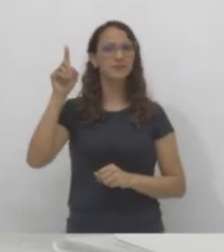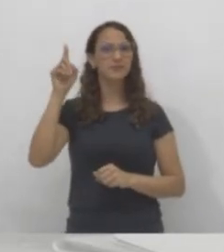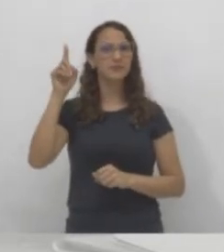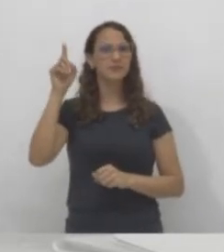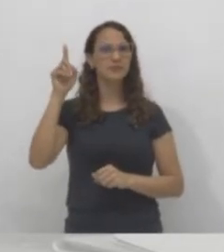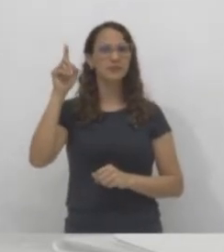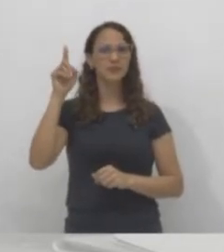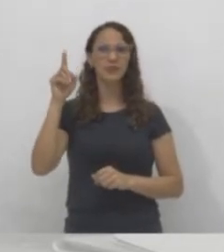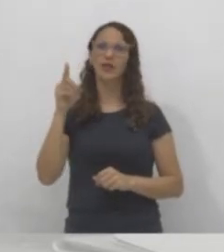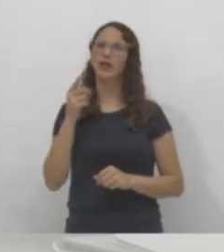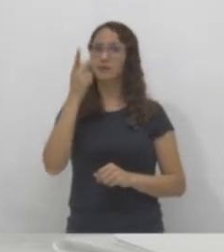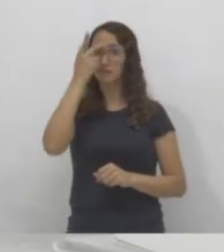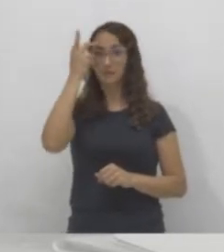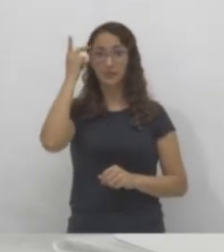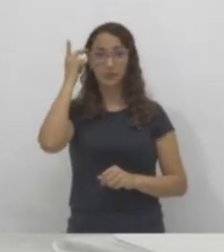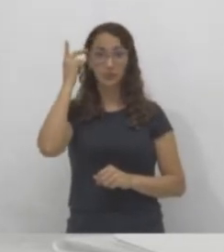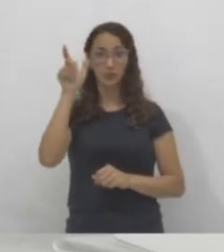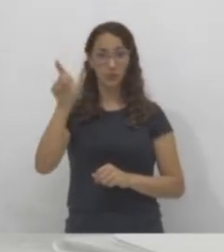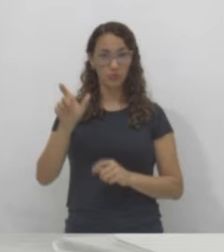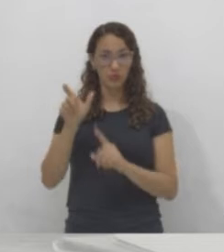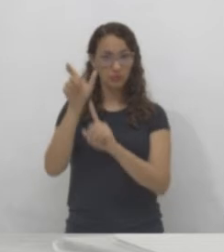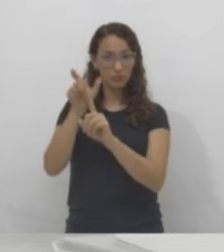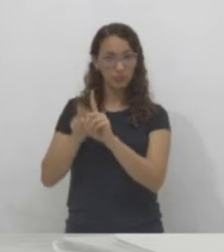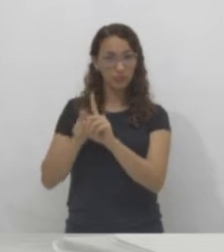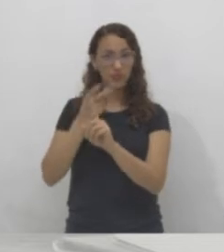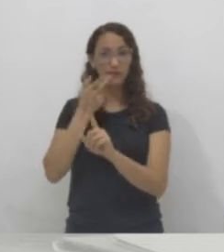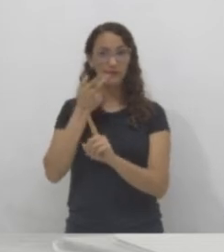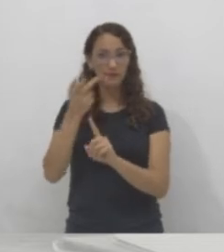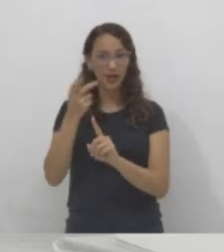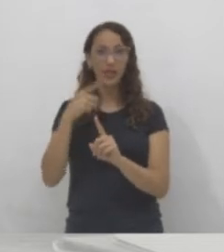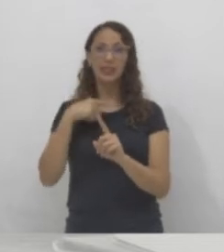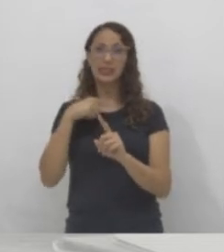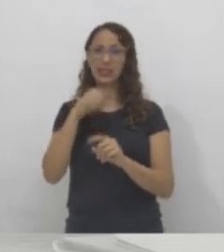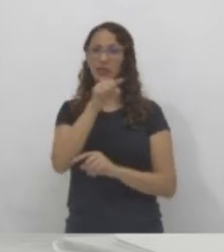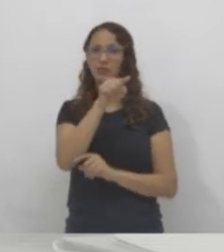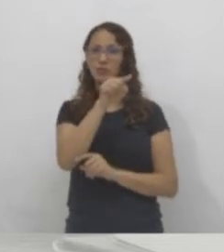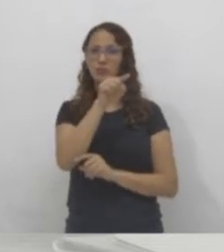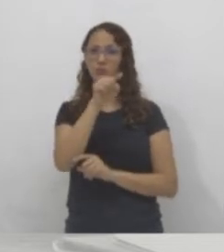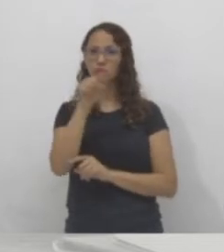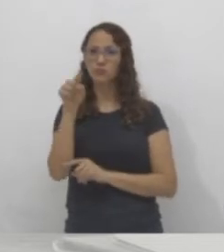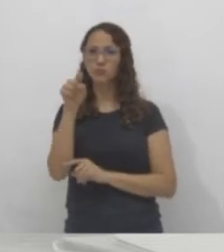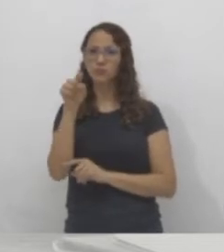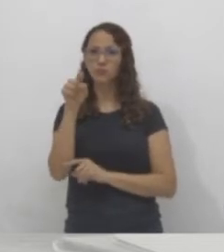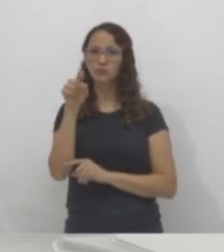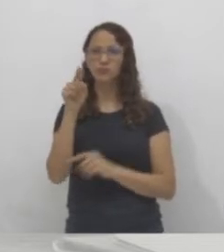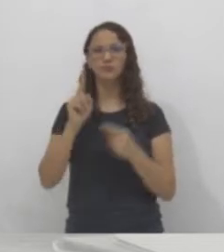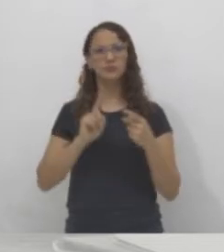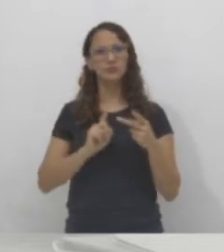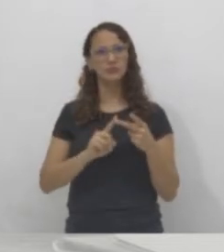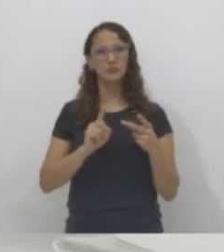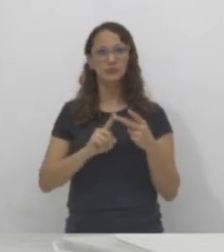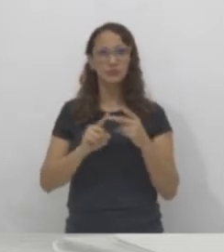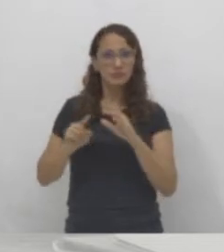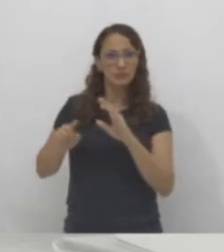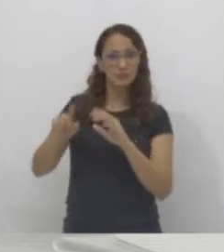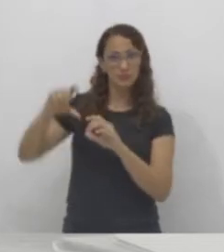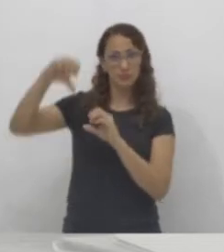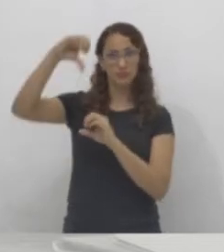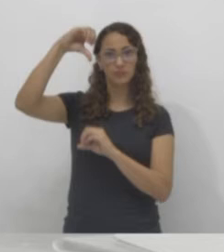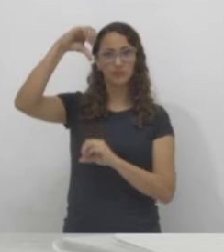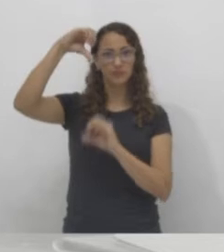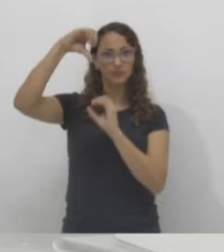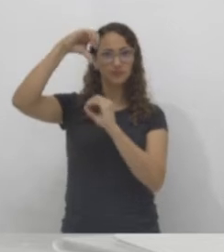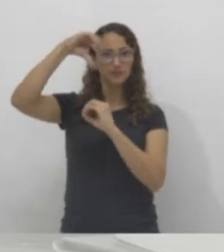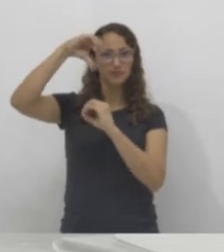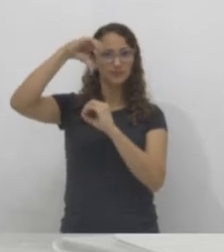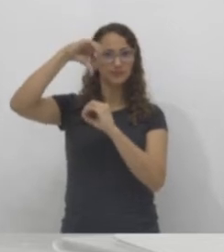marca a fala do personagem, tem aí os travessões, tá? Frases interrogativas. O doutor pergunta, doutor, como eu